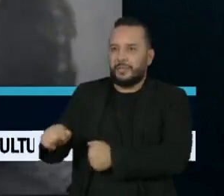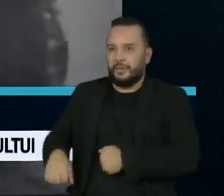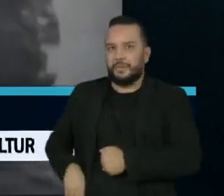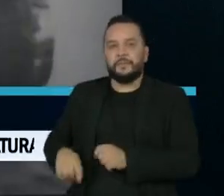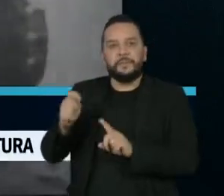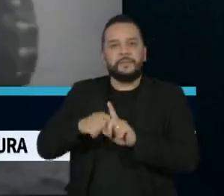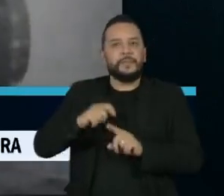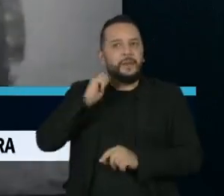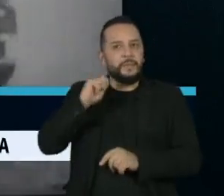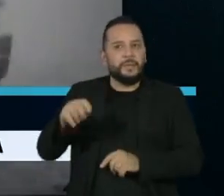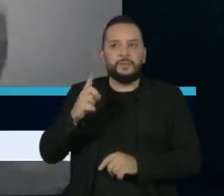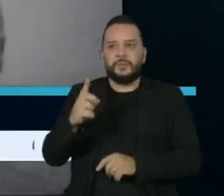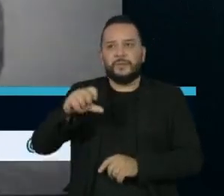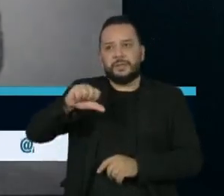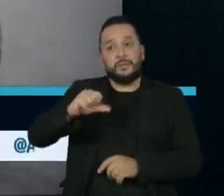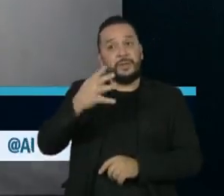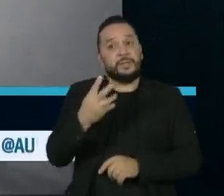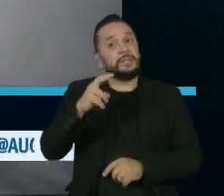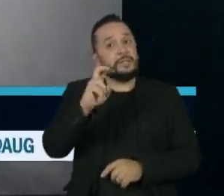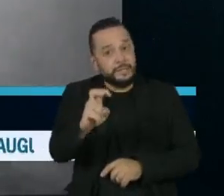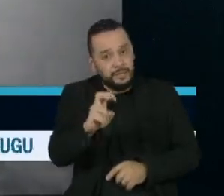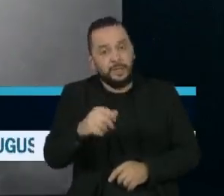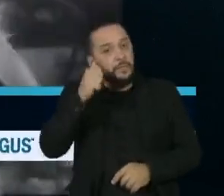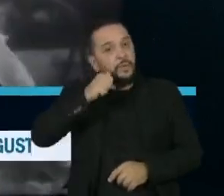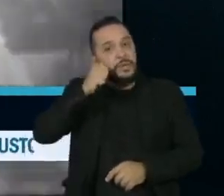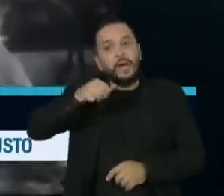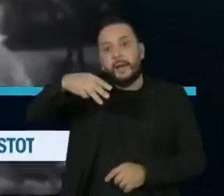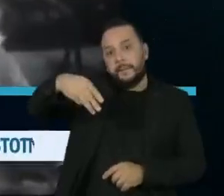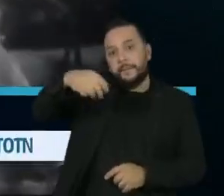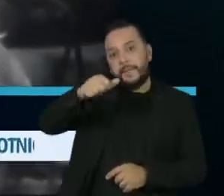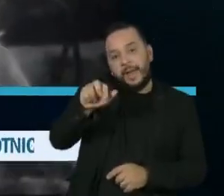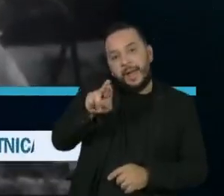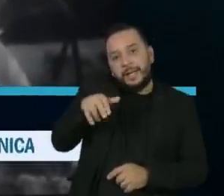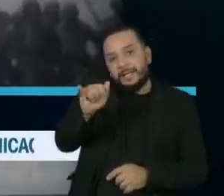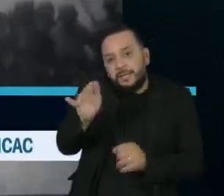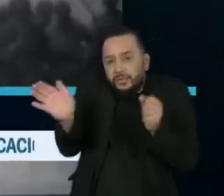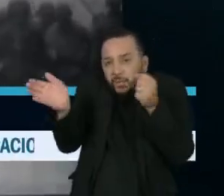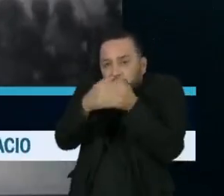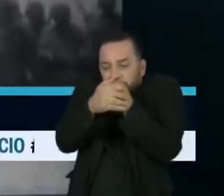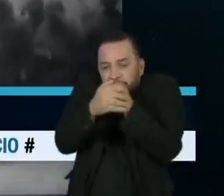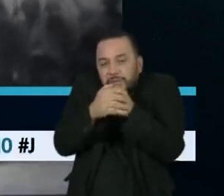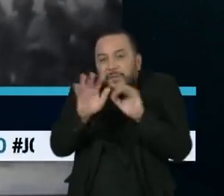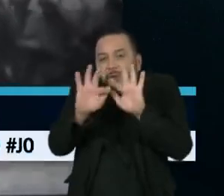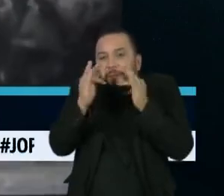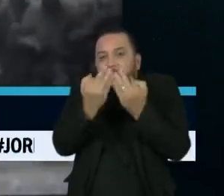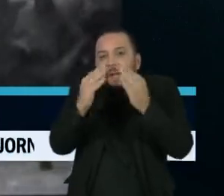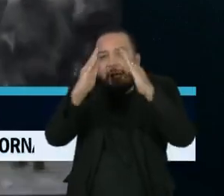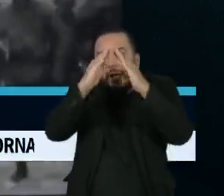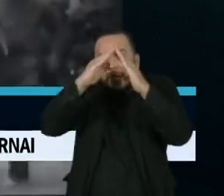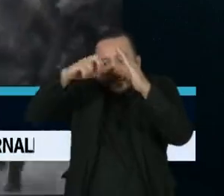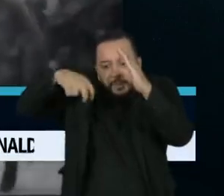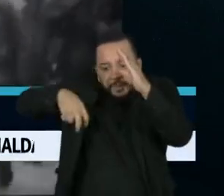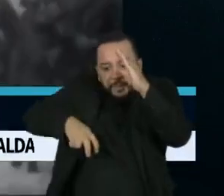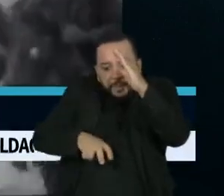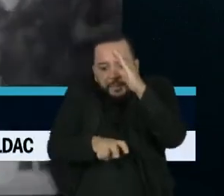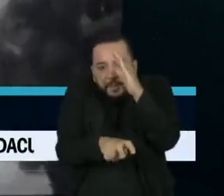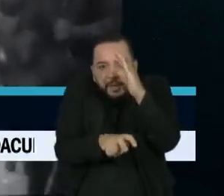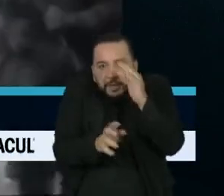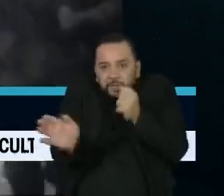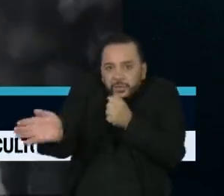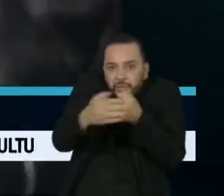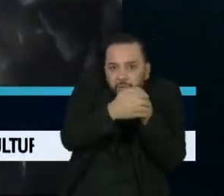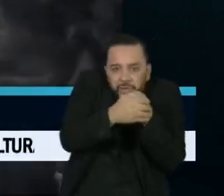Em abril de 1945, Mary passou a noite escondida com a família no sótão de casa, enquanto as tropas